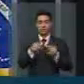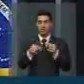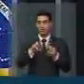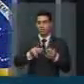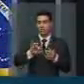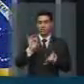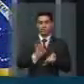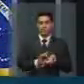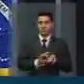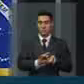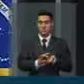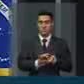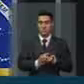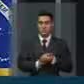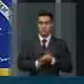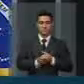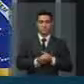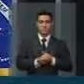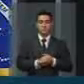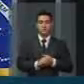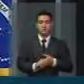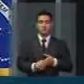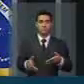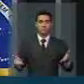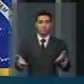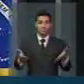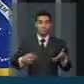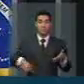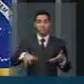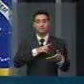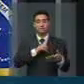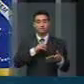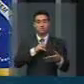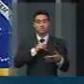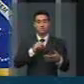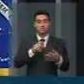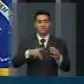do país. Na verdade, o que nós temos hoje é um país